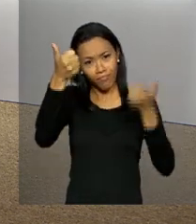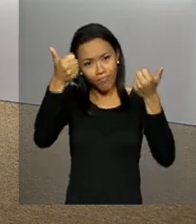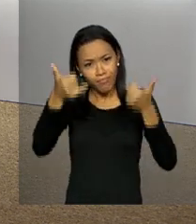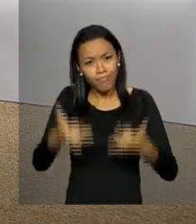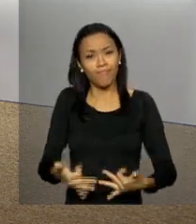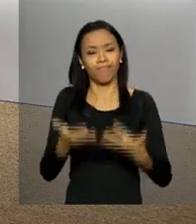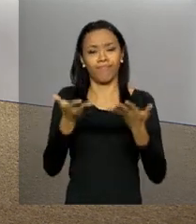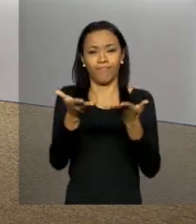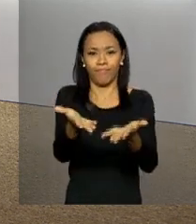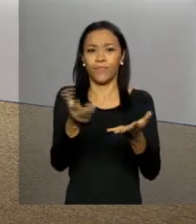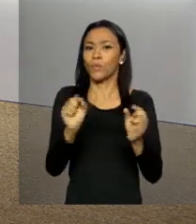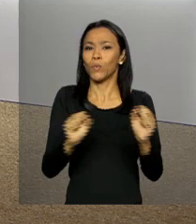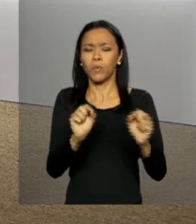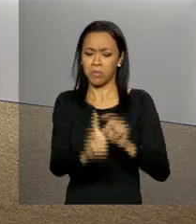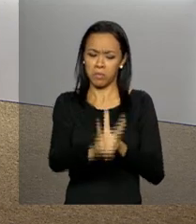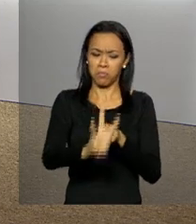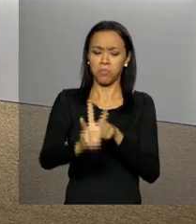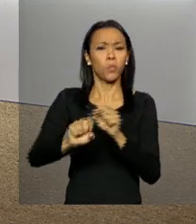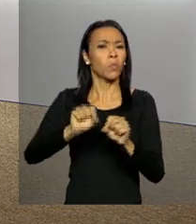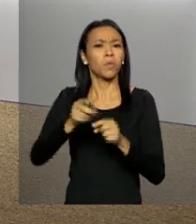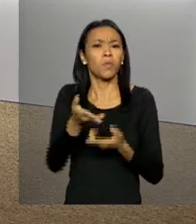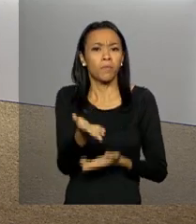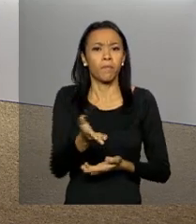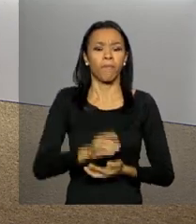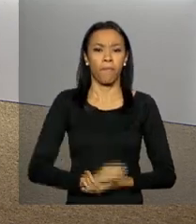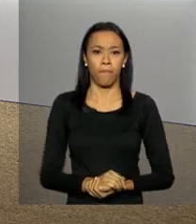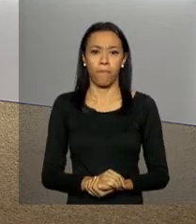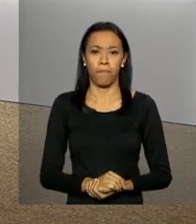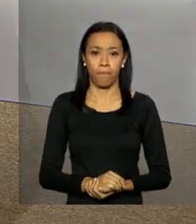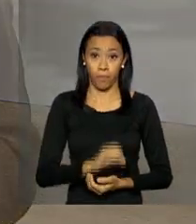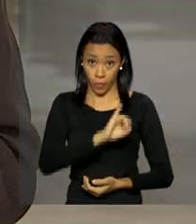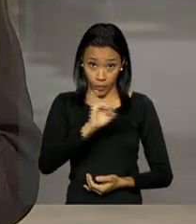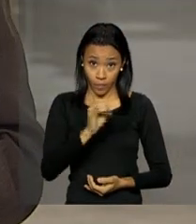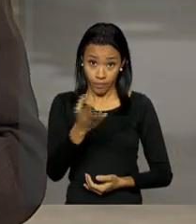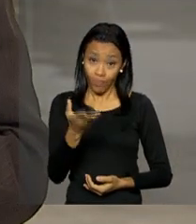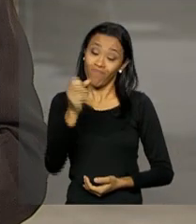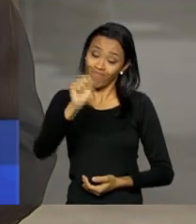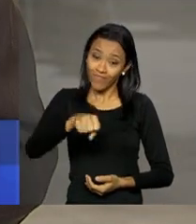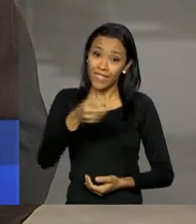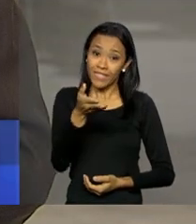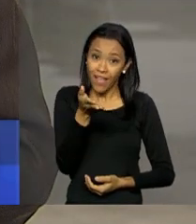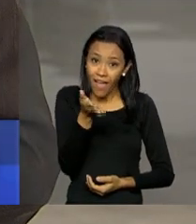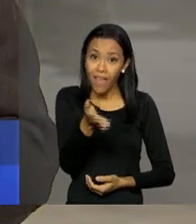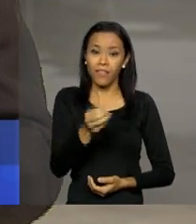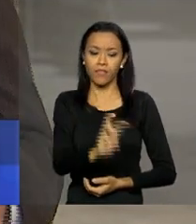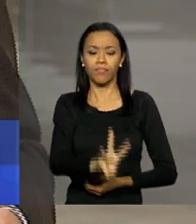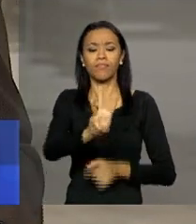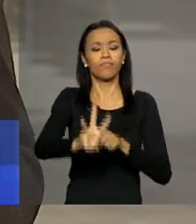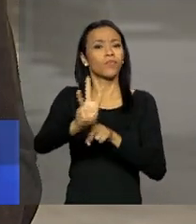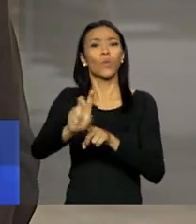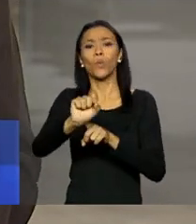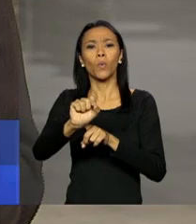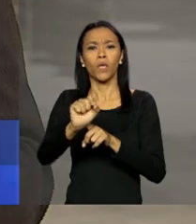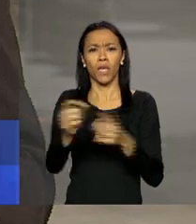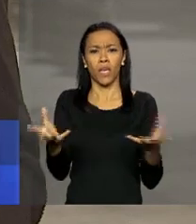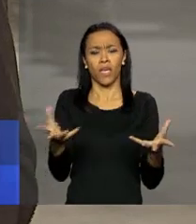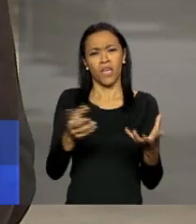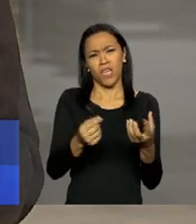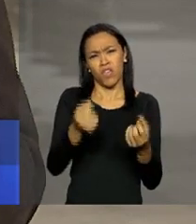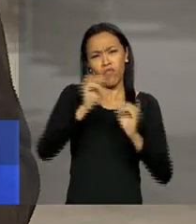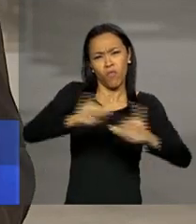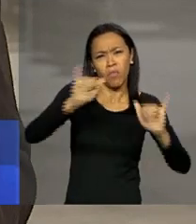outras informações sobre esse Portal Oi João Pedro Oi Daniele é isso mesmo esse Portal ele reúne aí